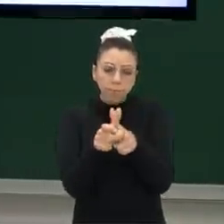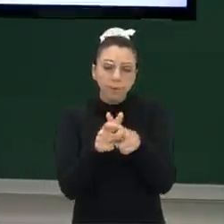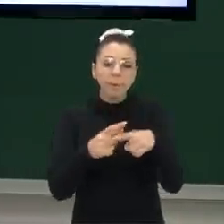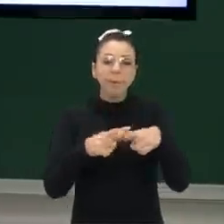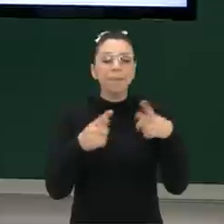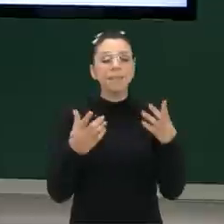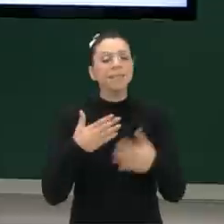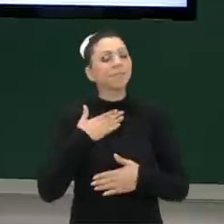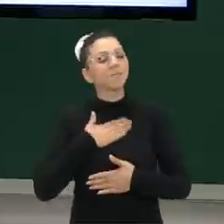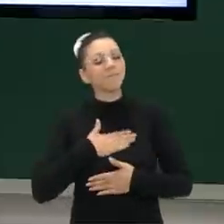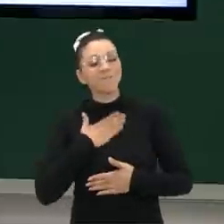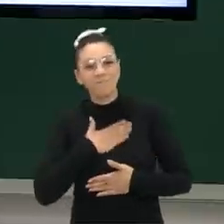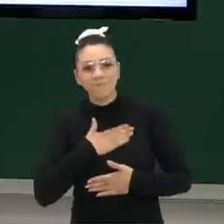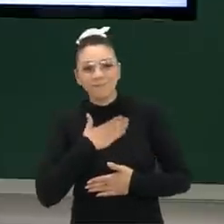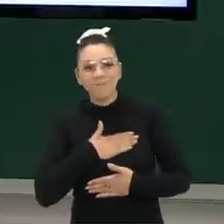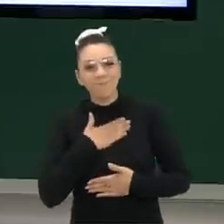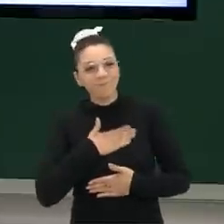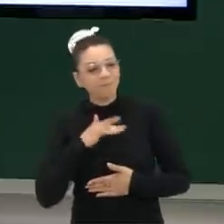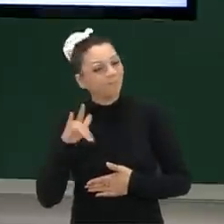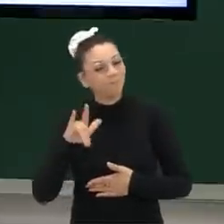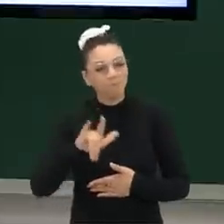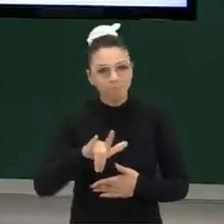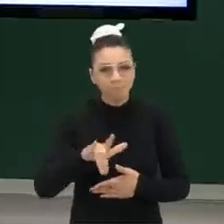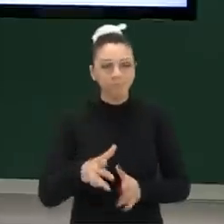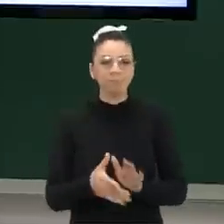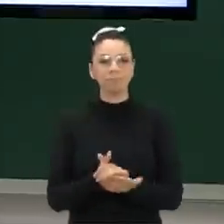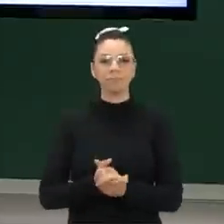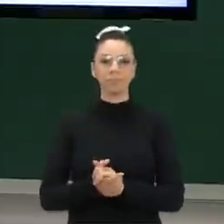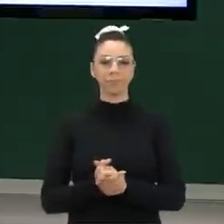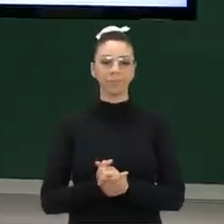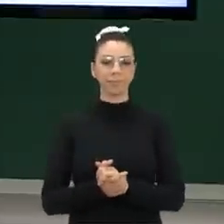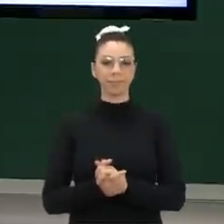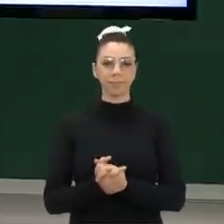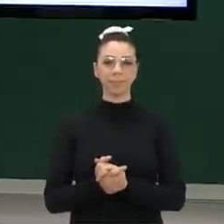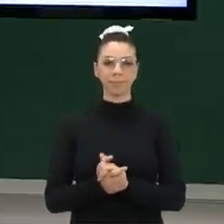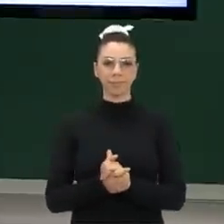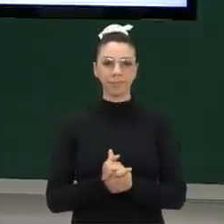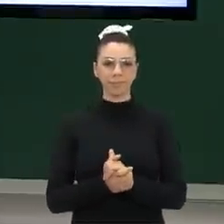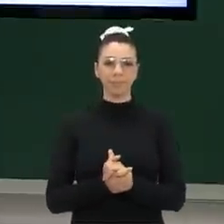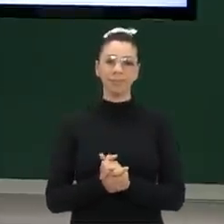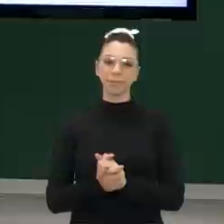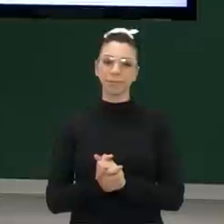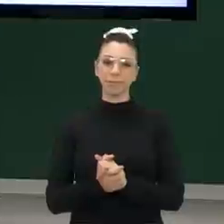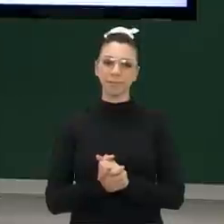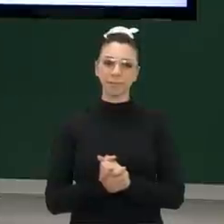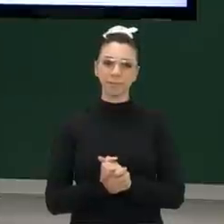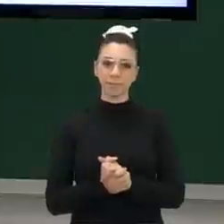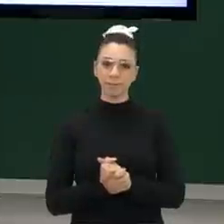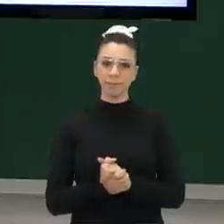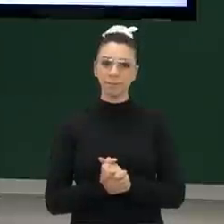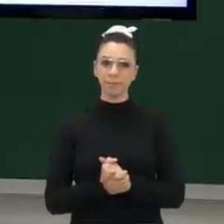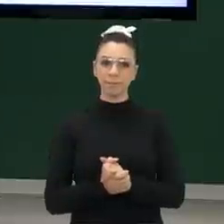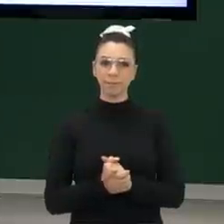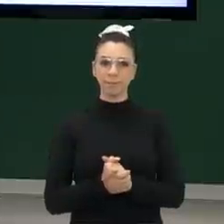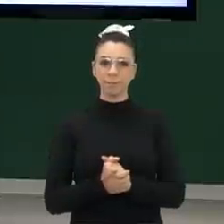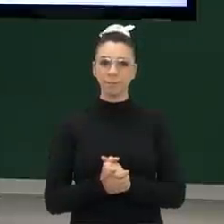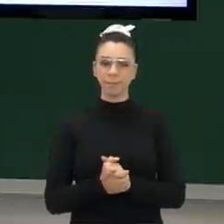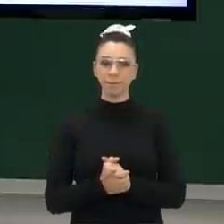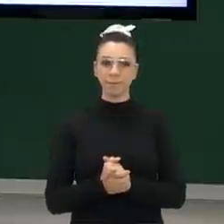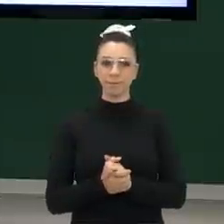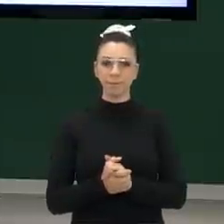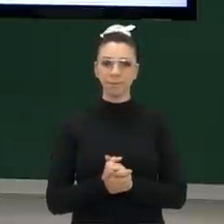muito confortável. E aí ela continua, "In my home, there is a living dining